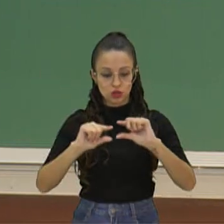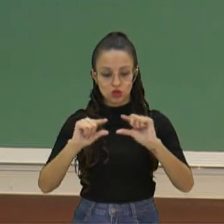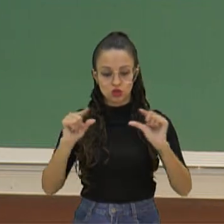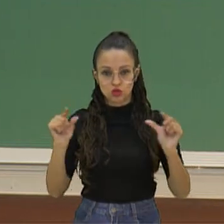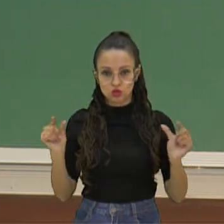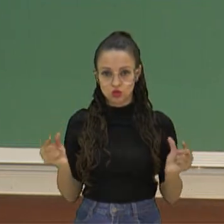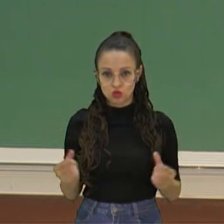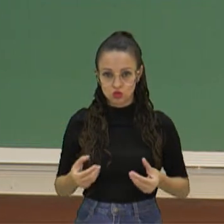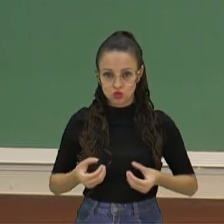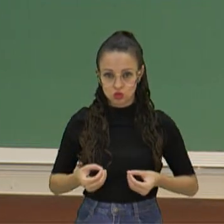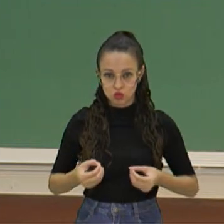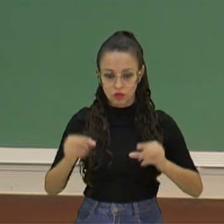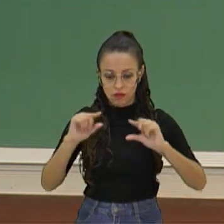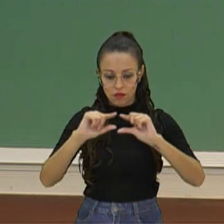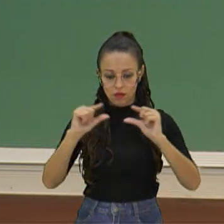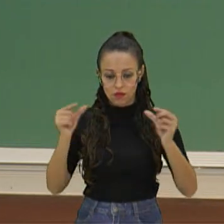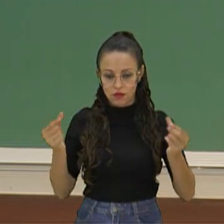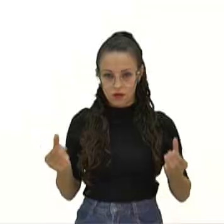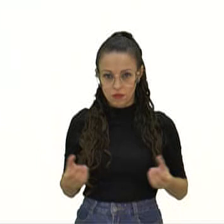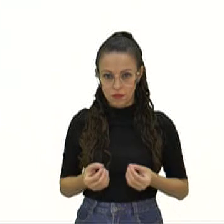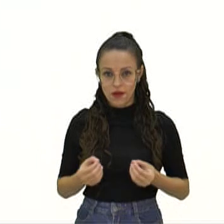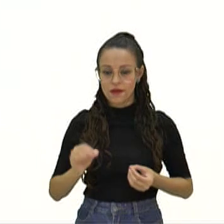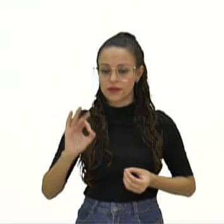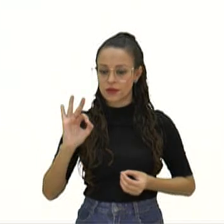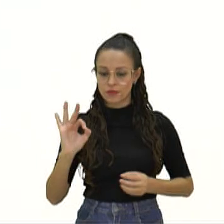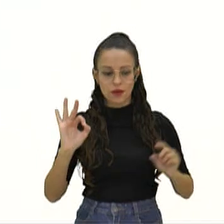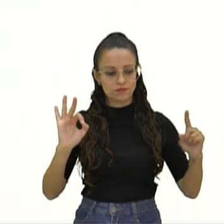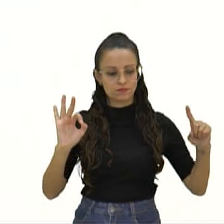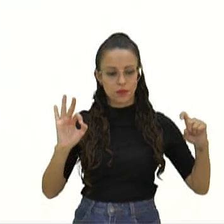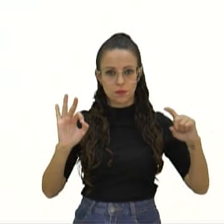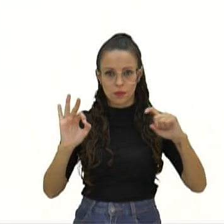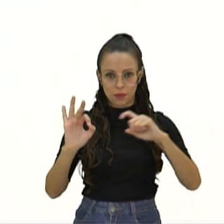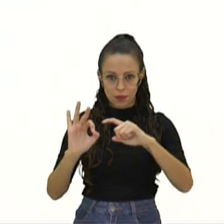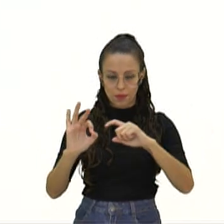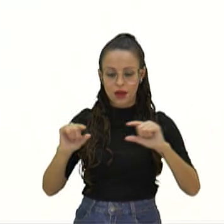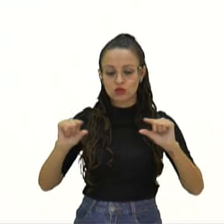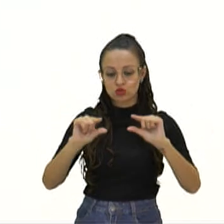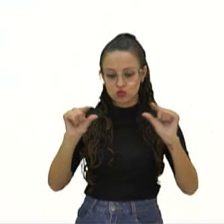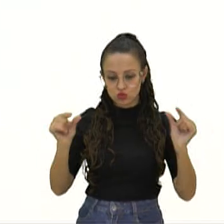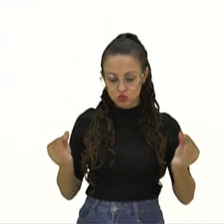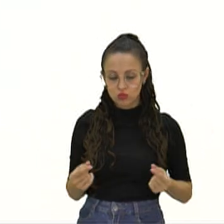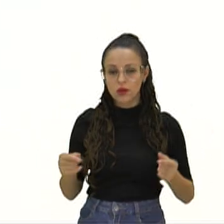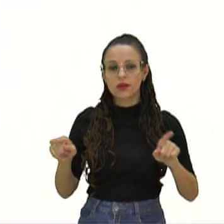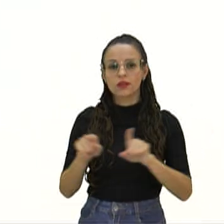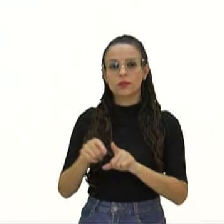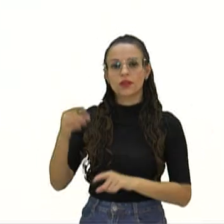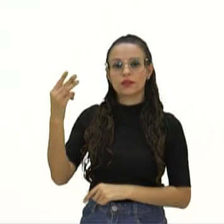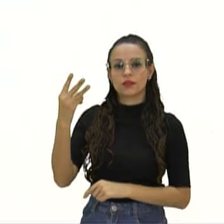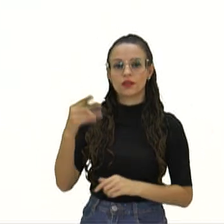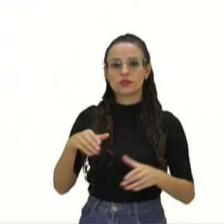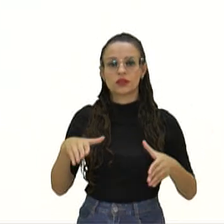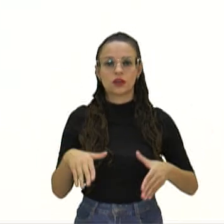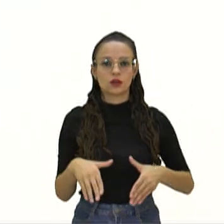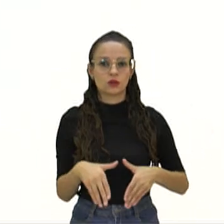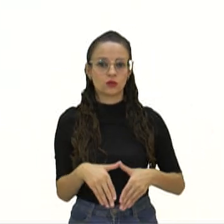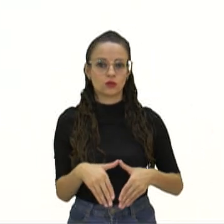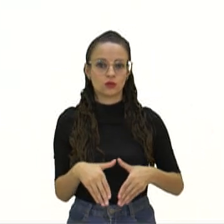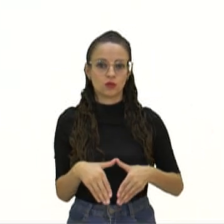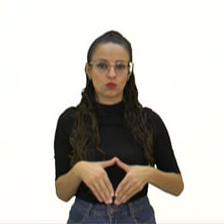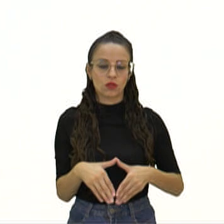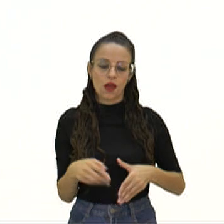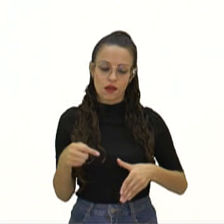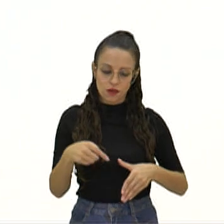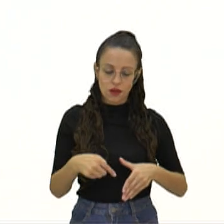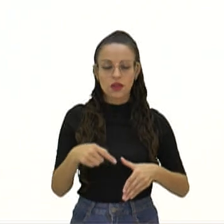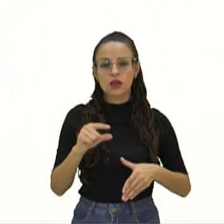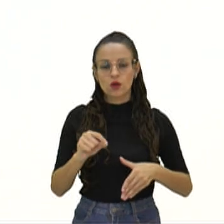onde acontece o encontro ali do espermatozoide com o óvulo, né? E a estrutura número 3, que seria o útero, onde vai